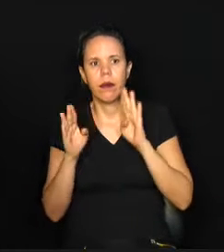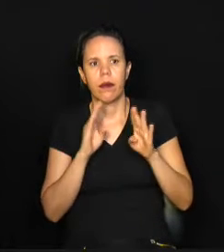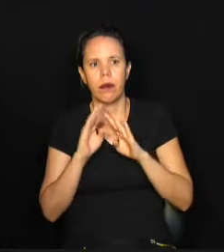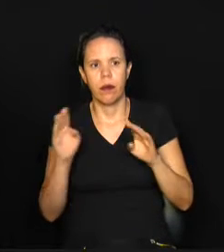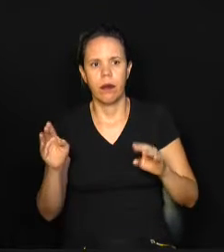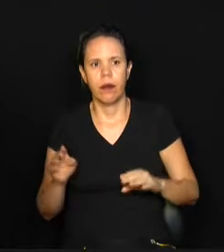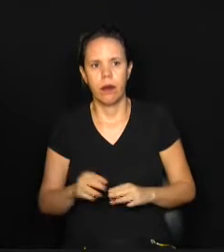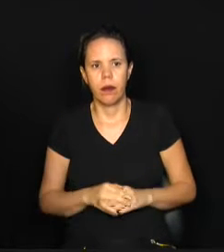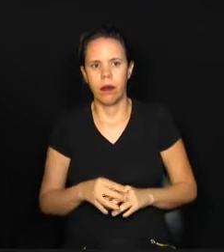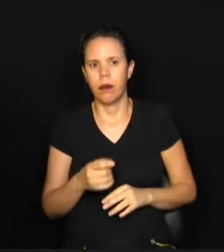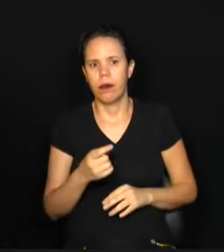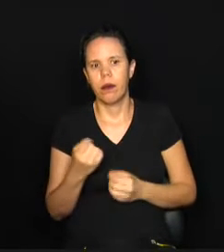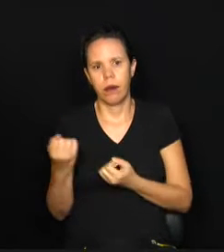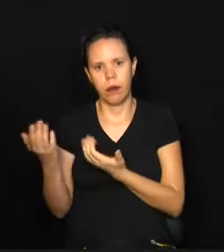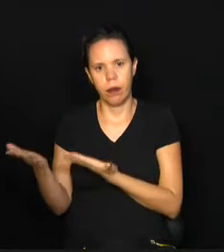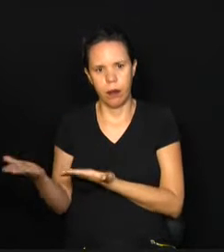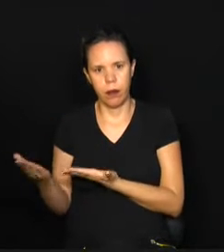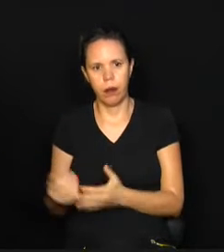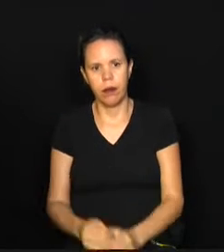da